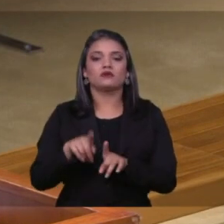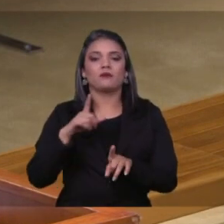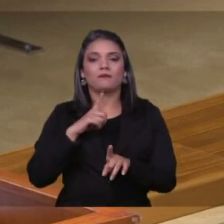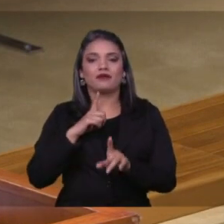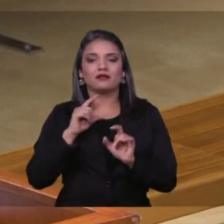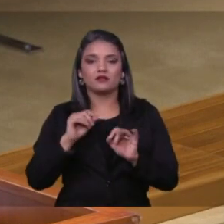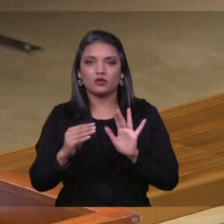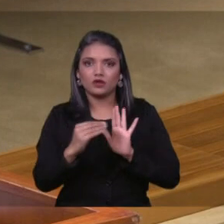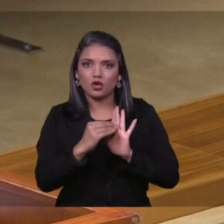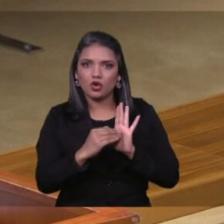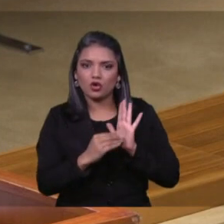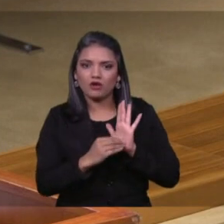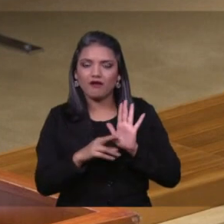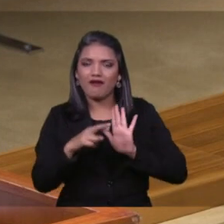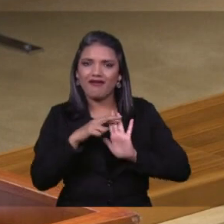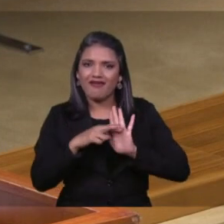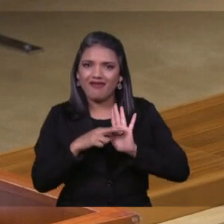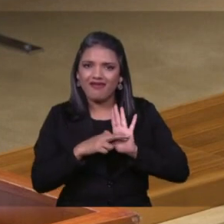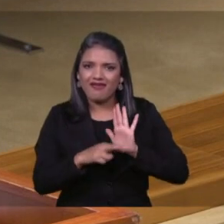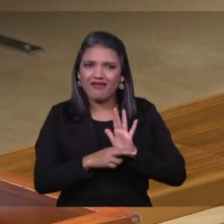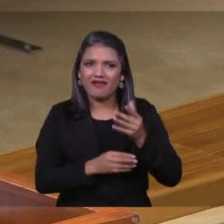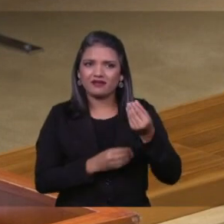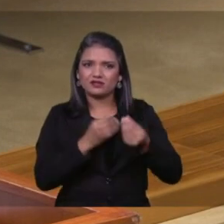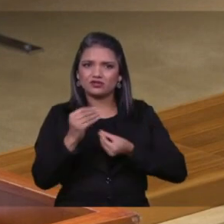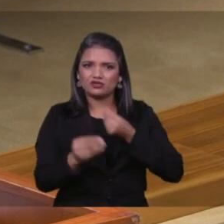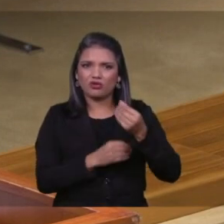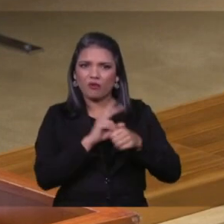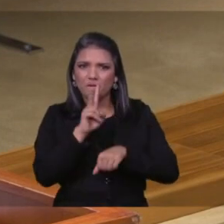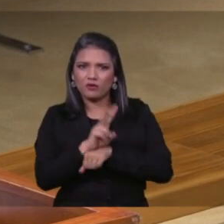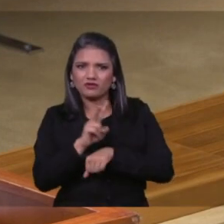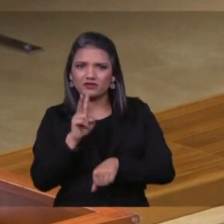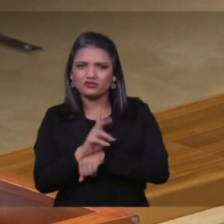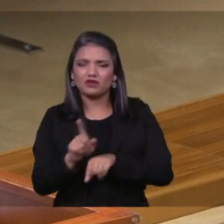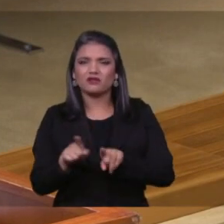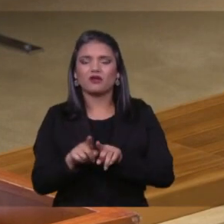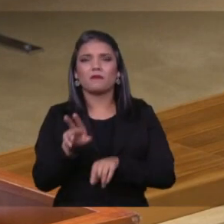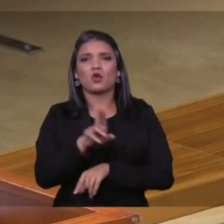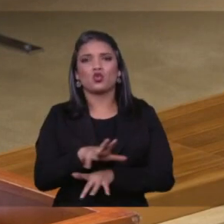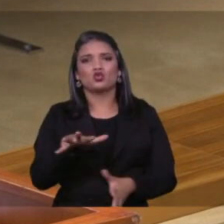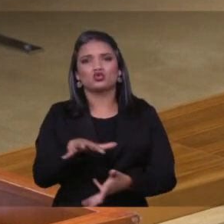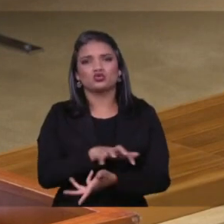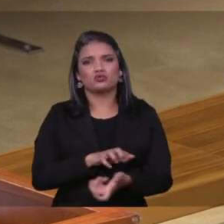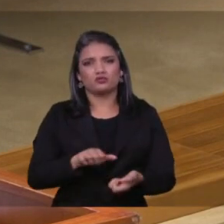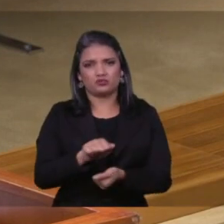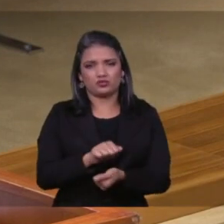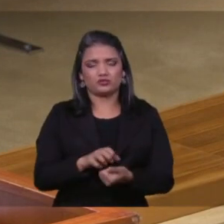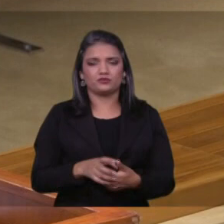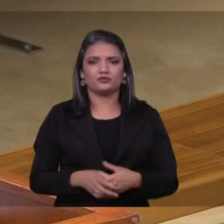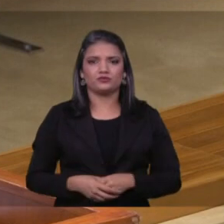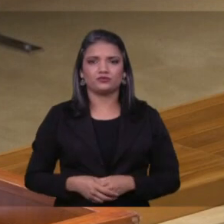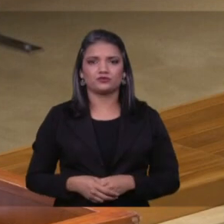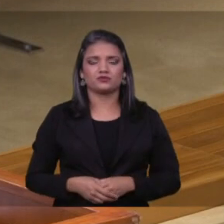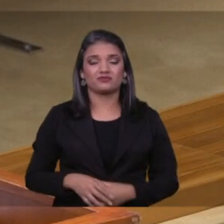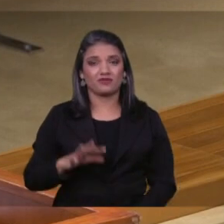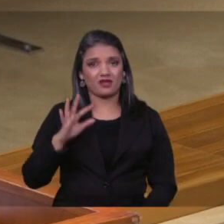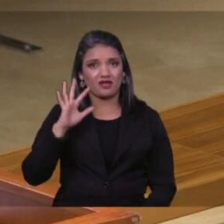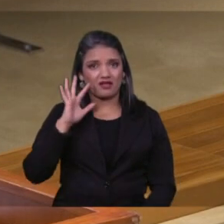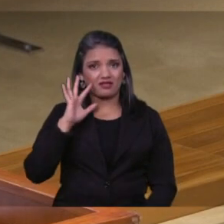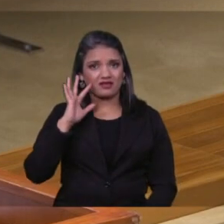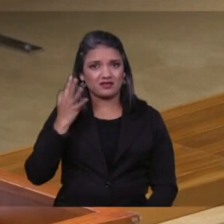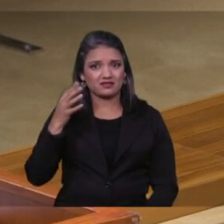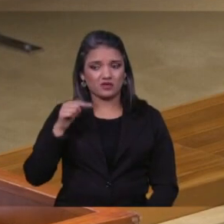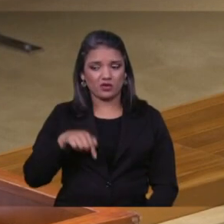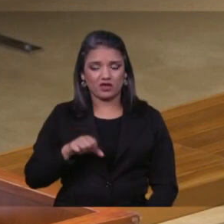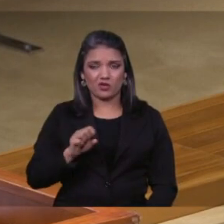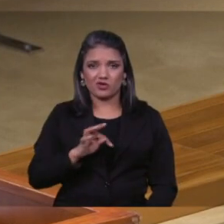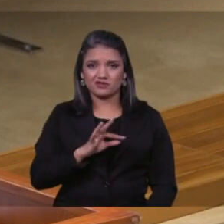conservação e de uso sustentável do Pantanal. Uma decisão desse Supremo que racionalize, que